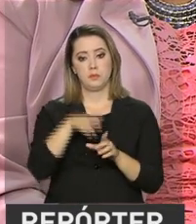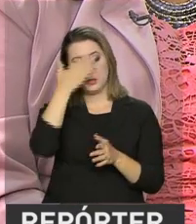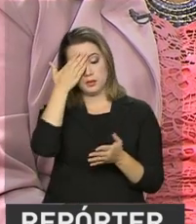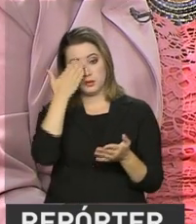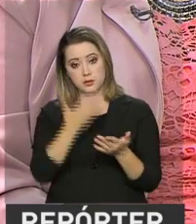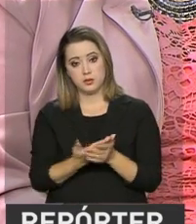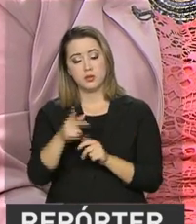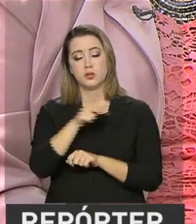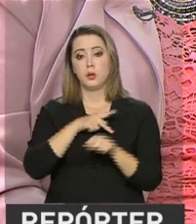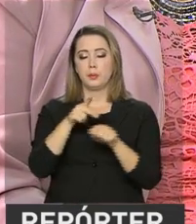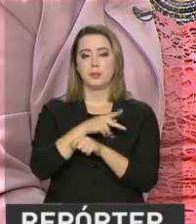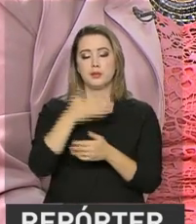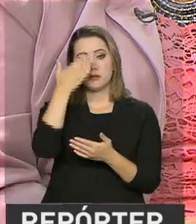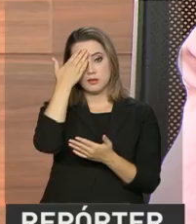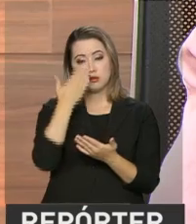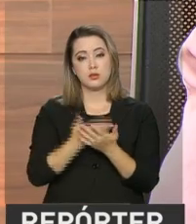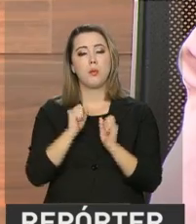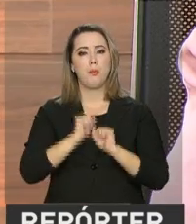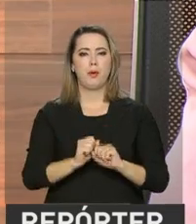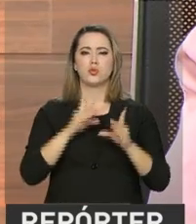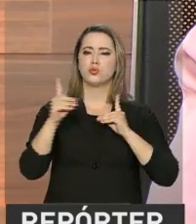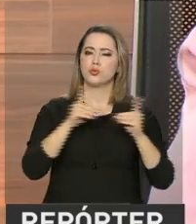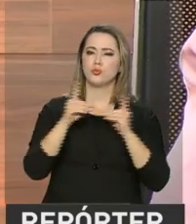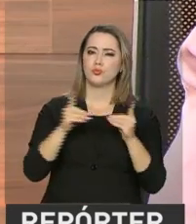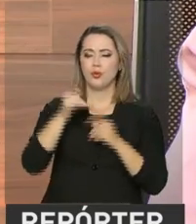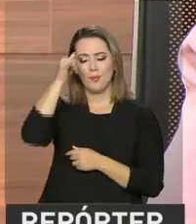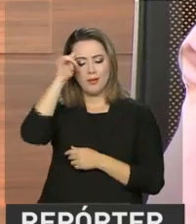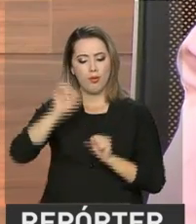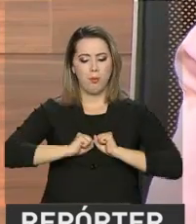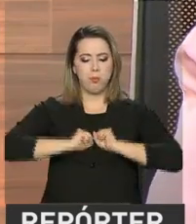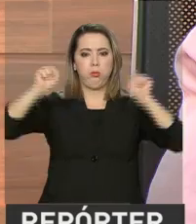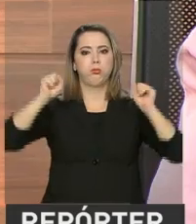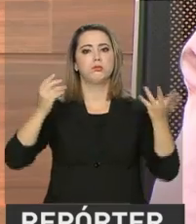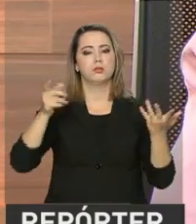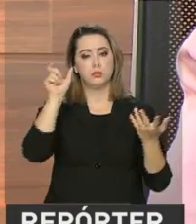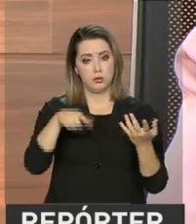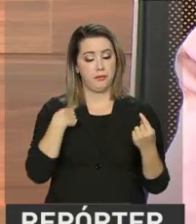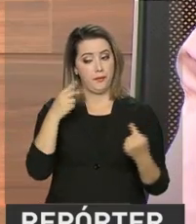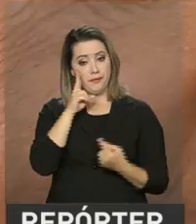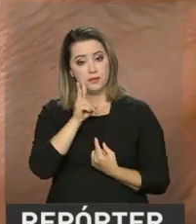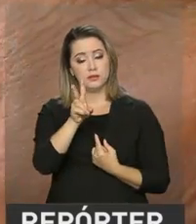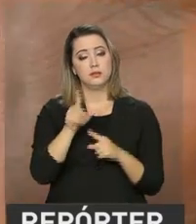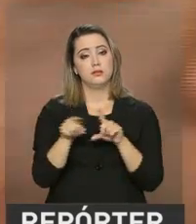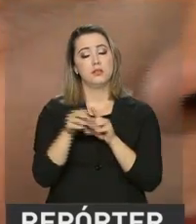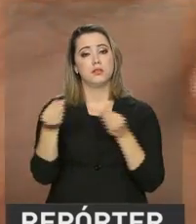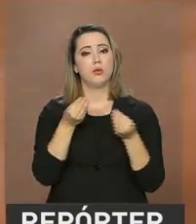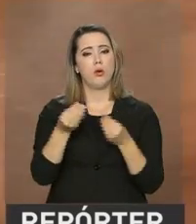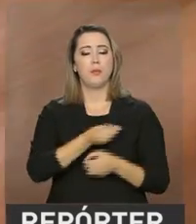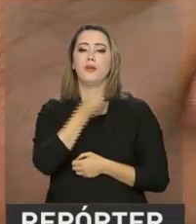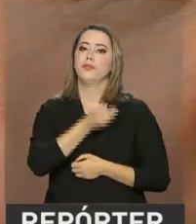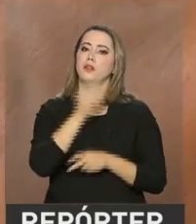país pode discutir o combate ao terrorismo, outro tema desta edição do G20, a partir do ponto de vista da